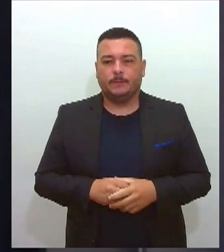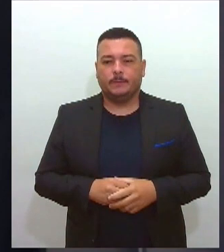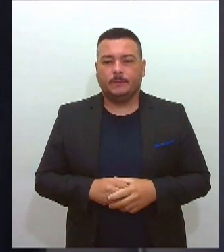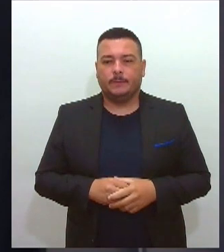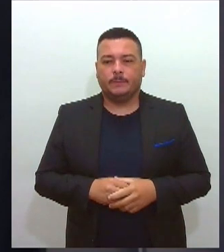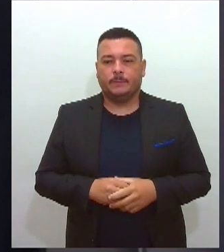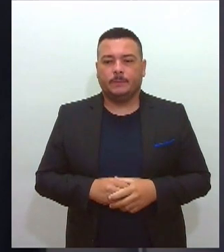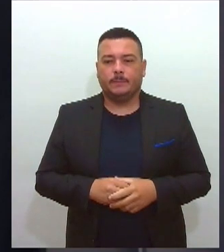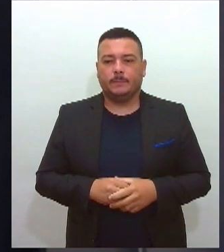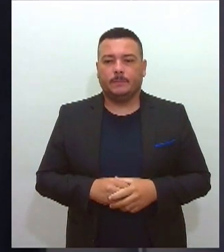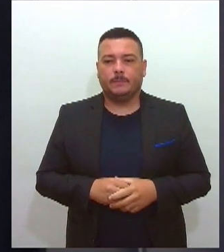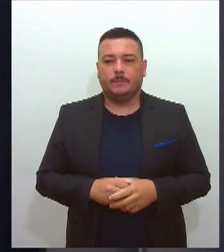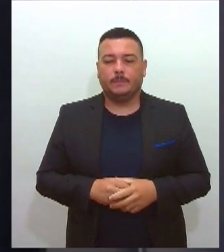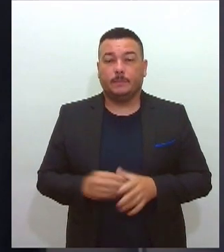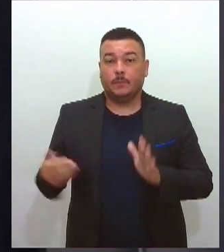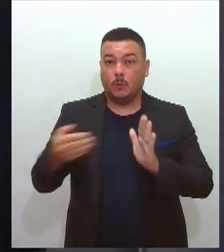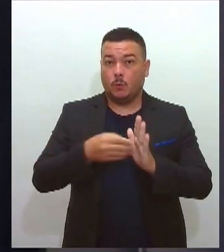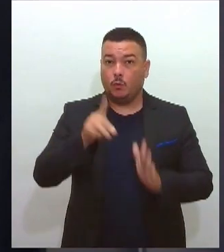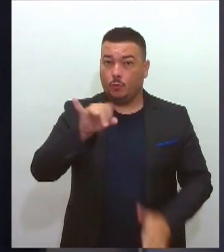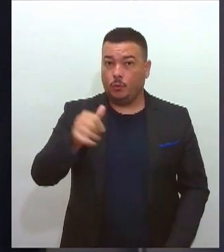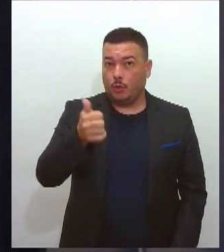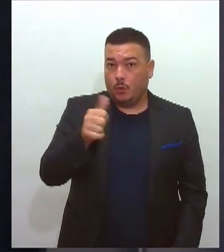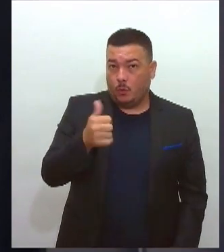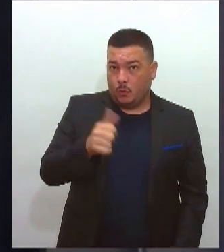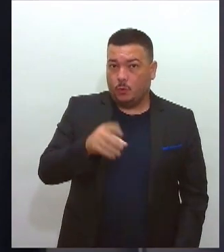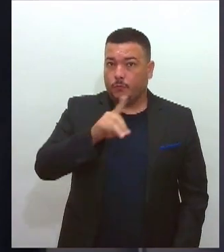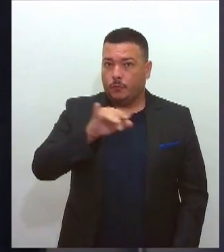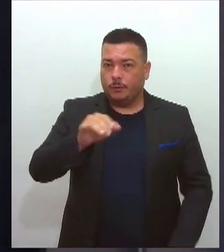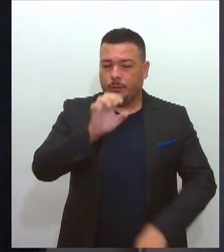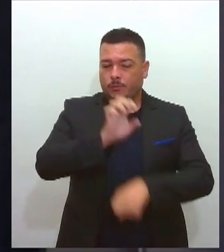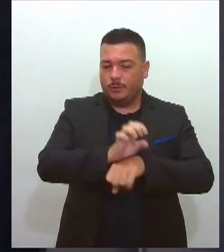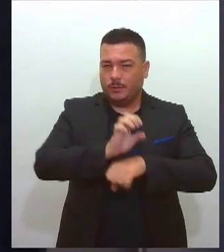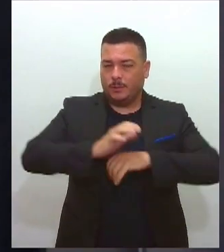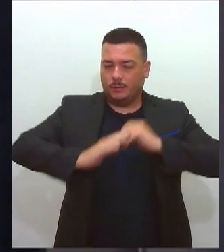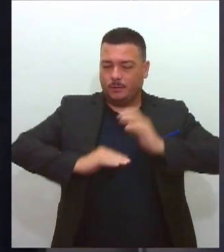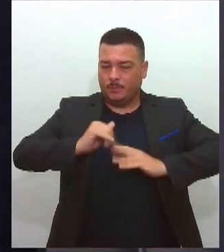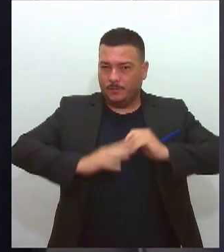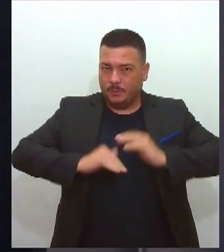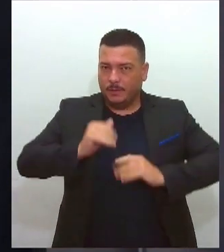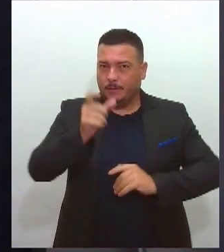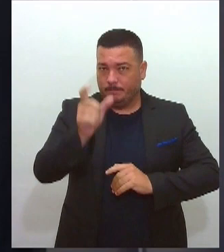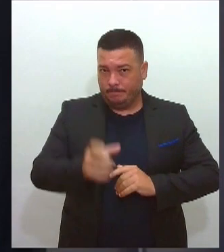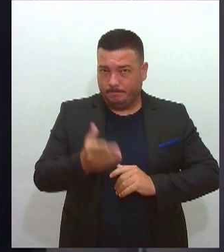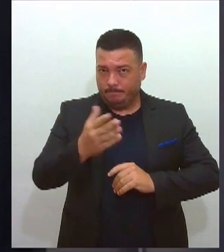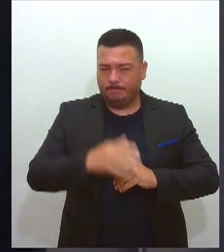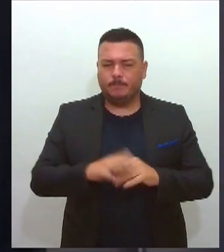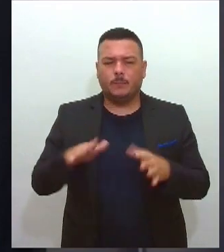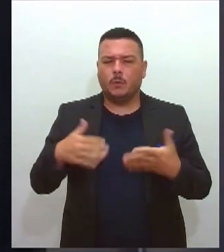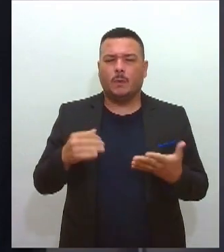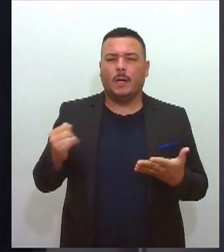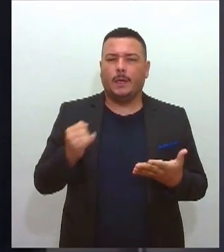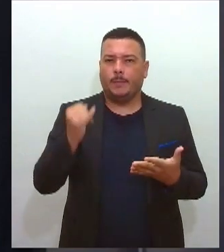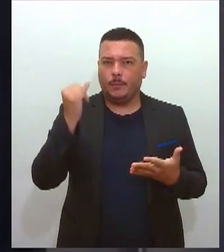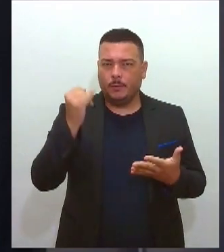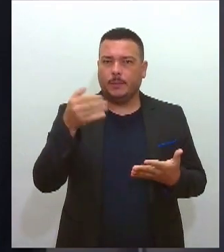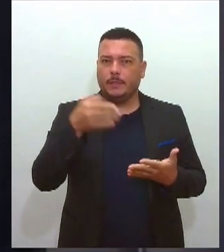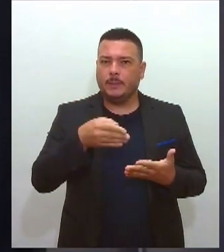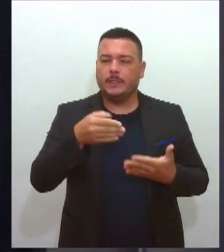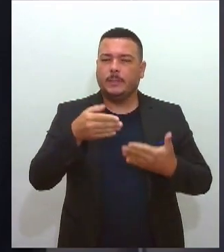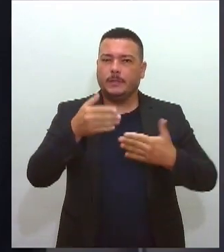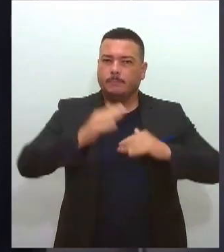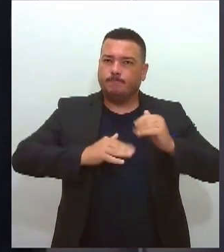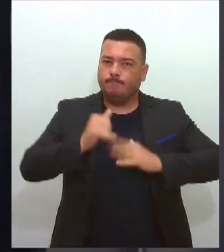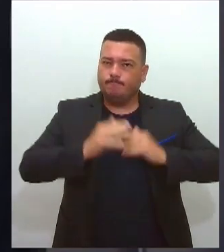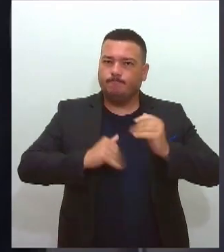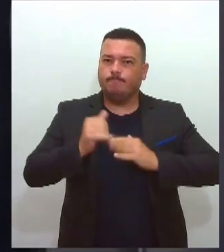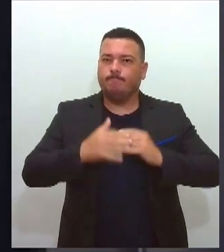No último dia 11, foi o Dia Estadual do Agente de Trânsito. Qual a importância desse profissional para a garantia